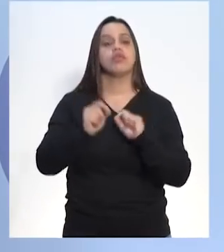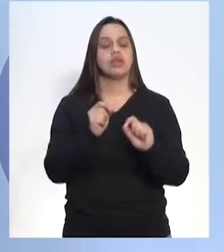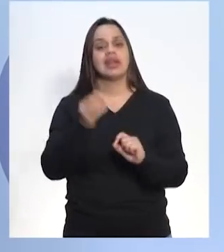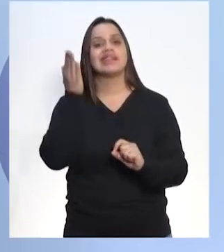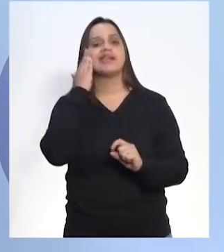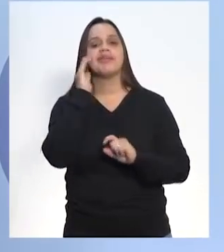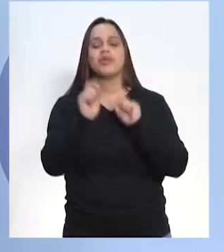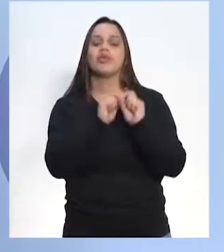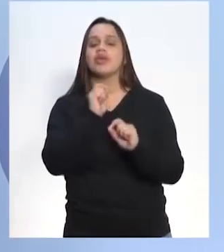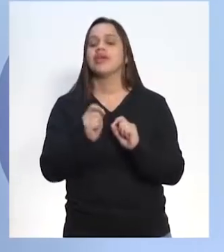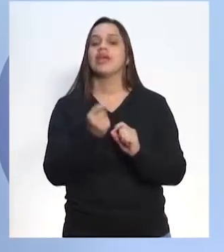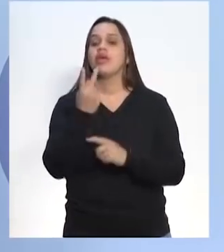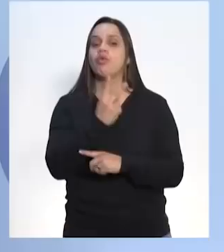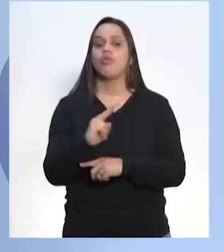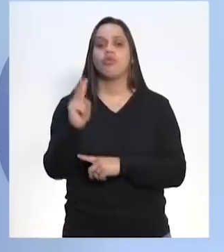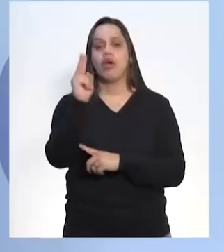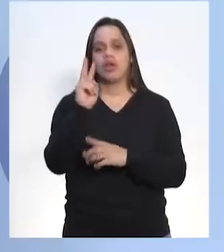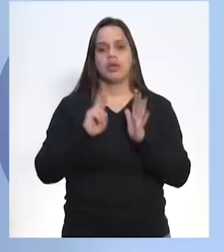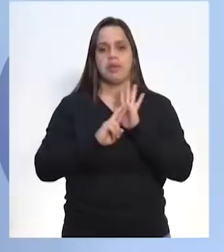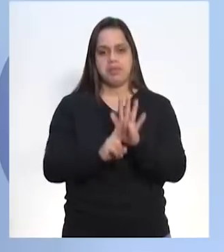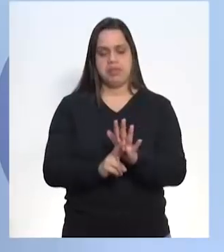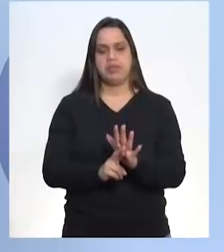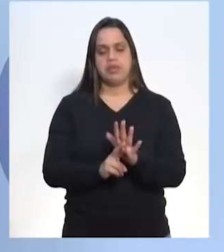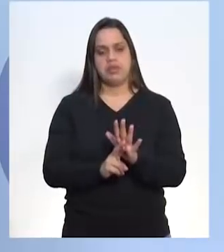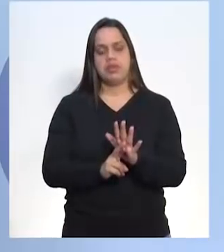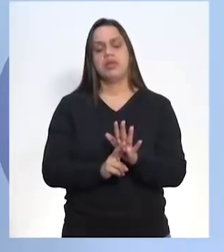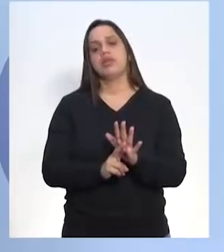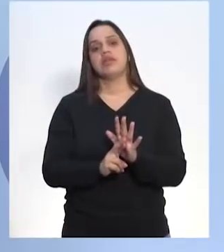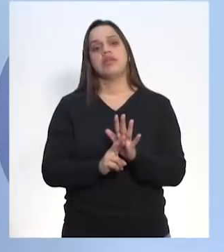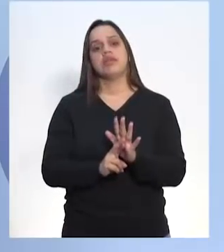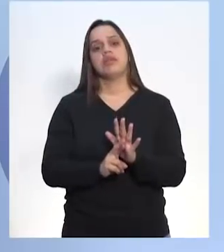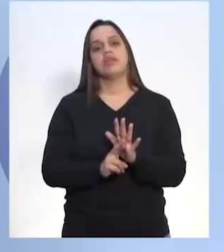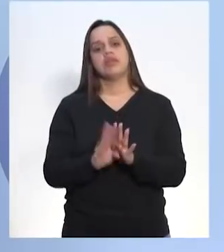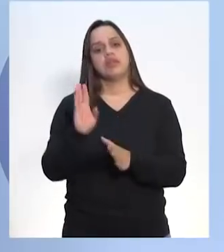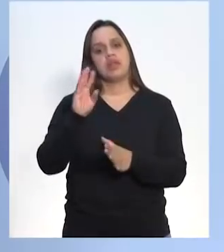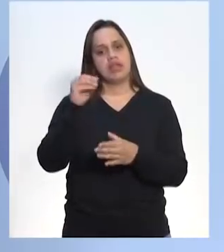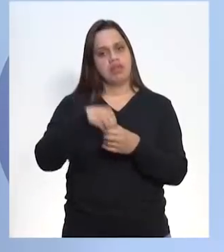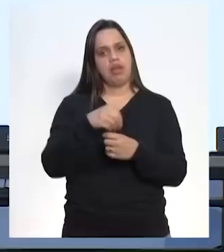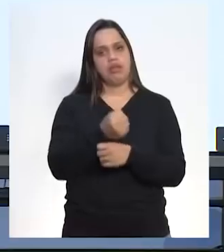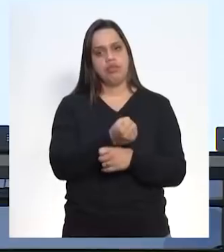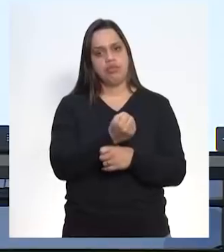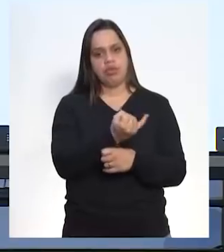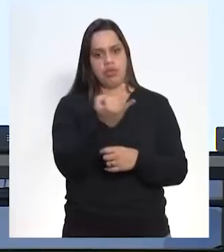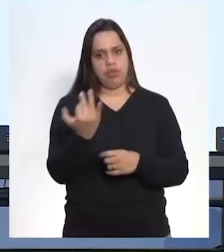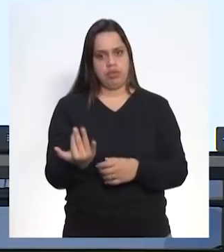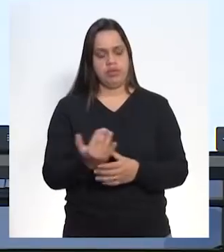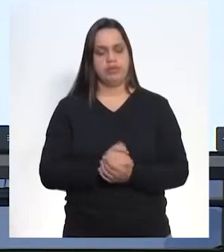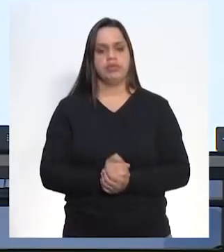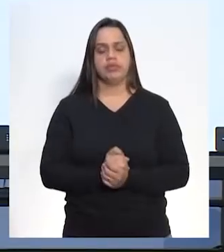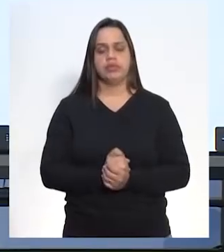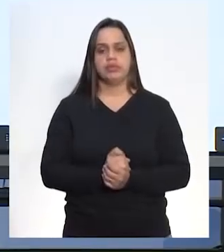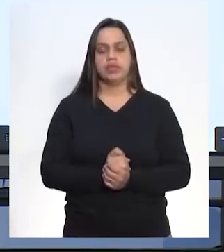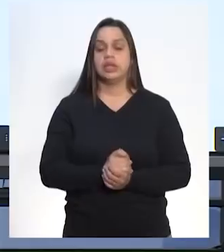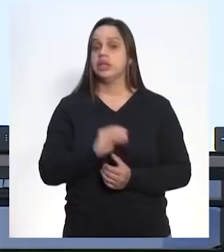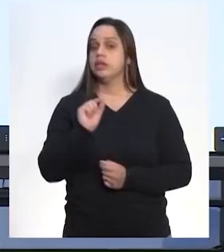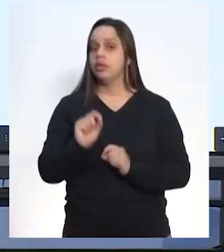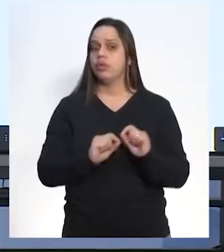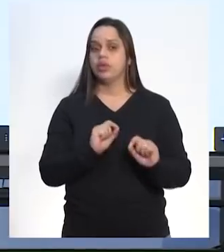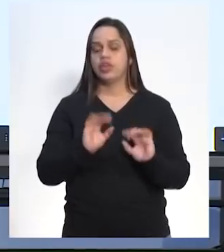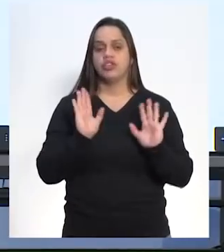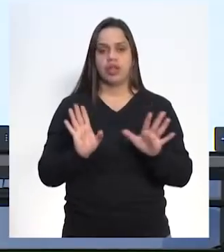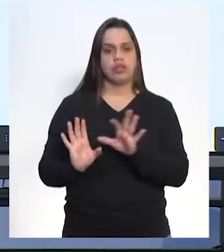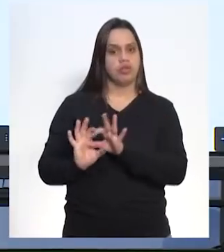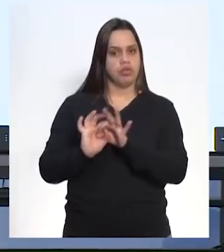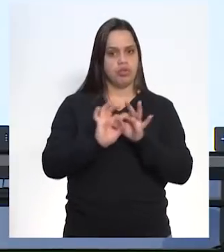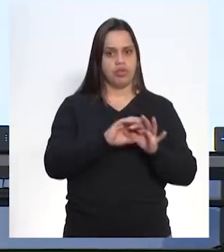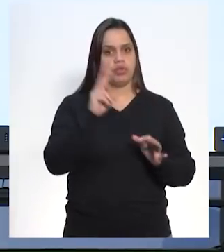é o valor que ele está representando ou assumindo ali naquele número. Isso mesmo. Então, basicamente, esse contexto